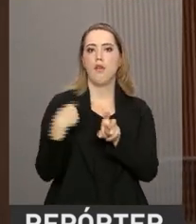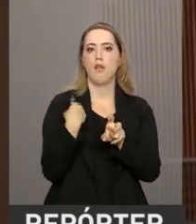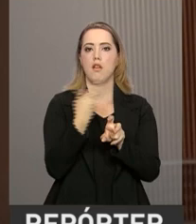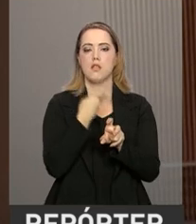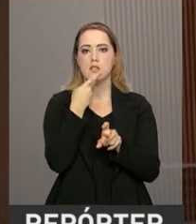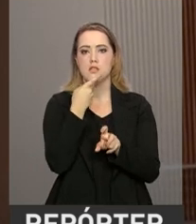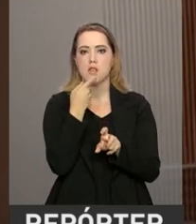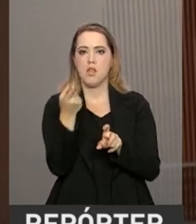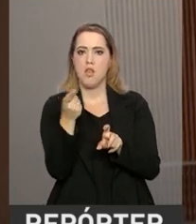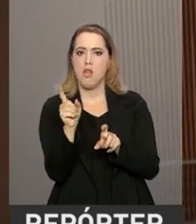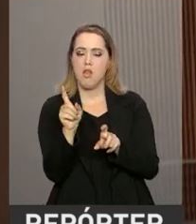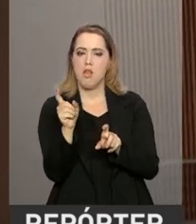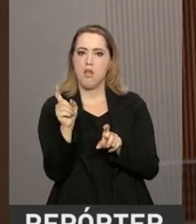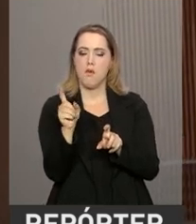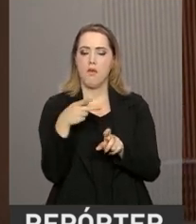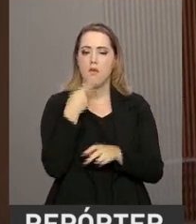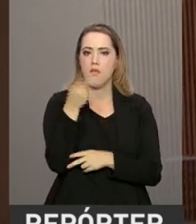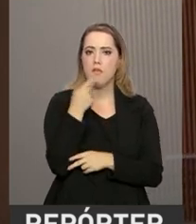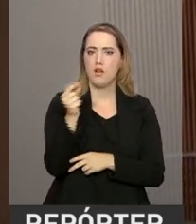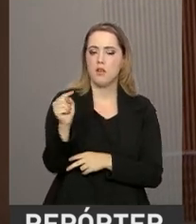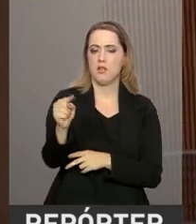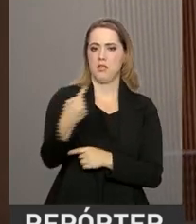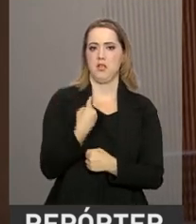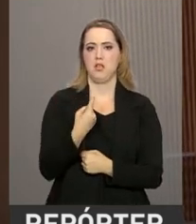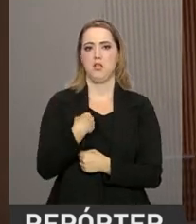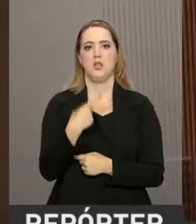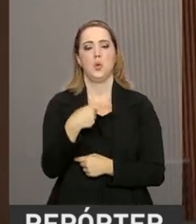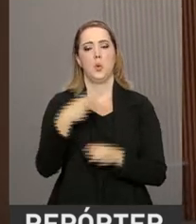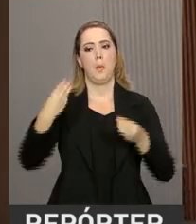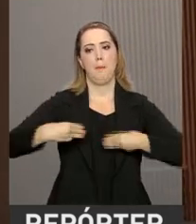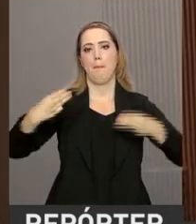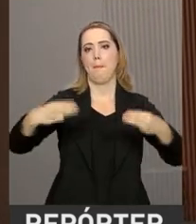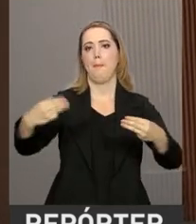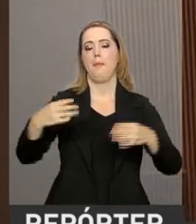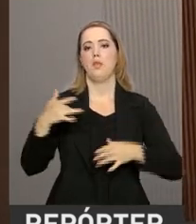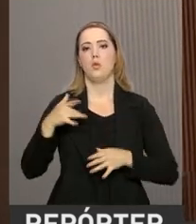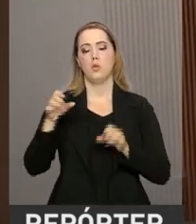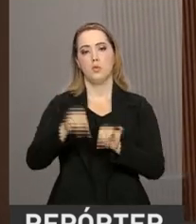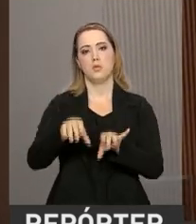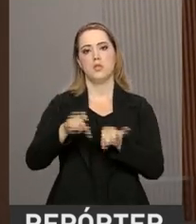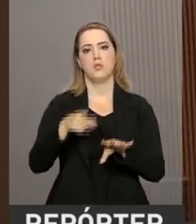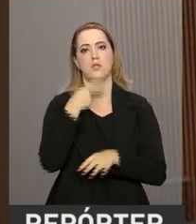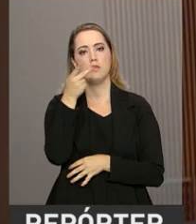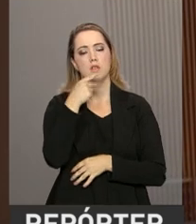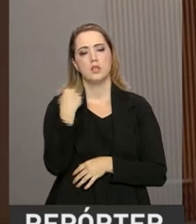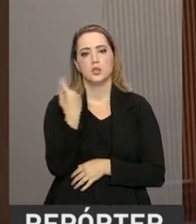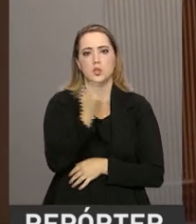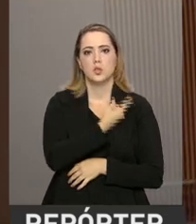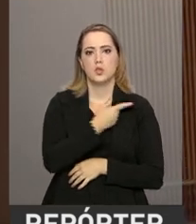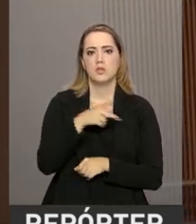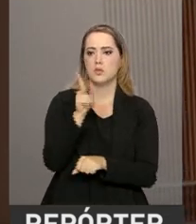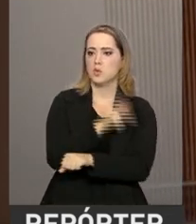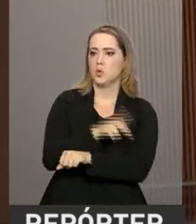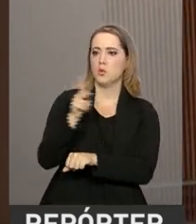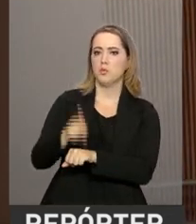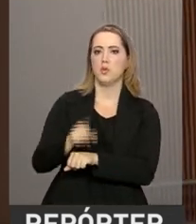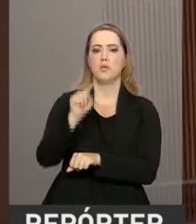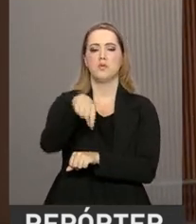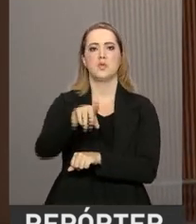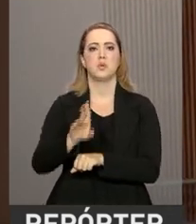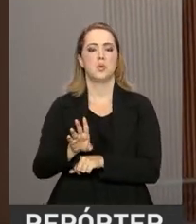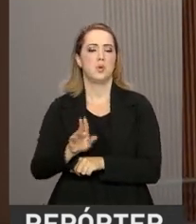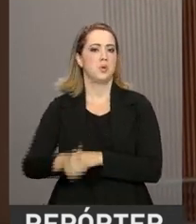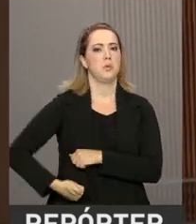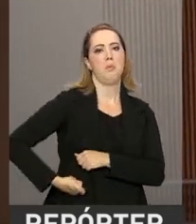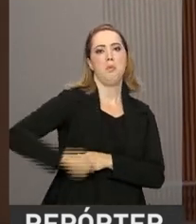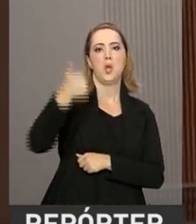mim, ou a discussões aqui no MEC, dizendo que a gente estaria dizendo que os professores seriam privilegiados do